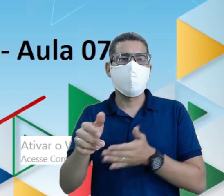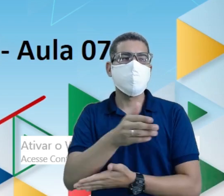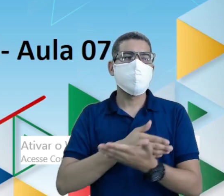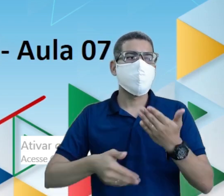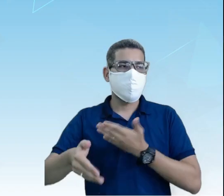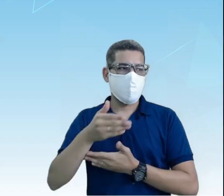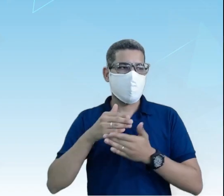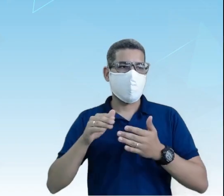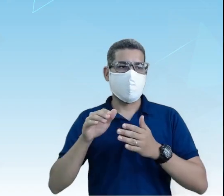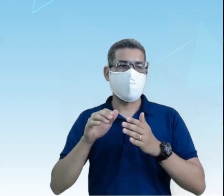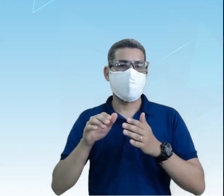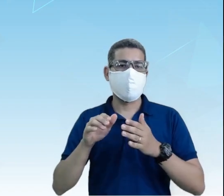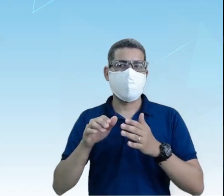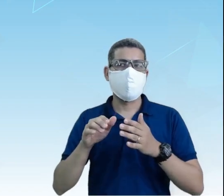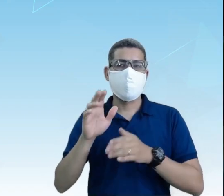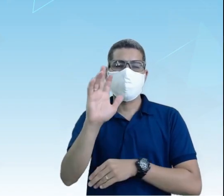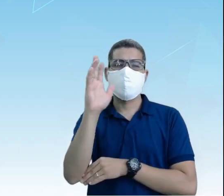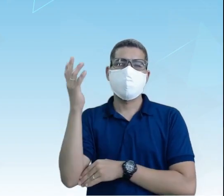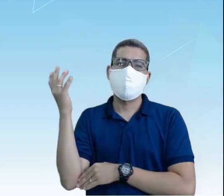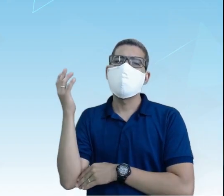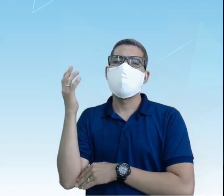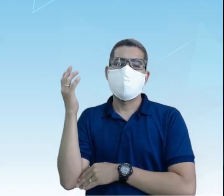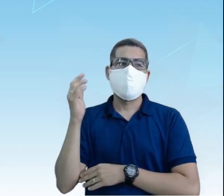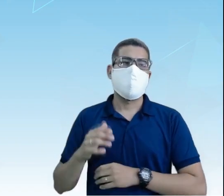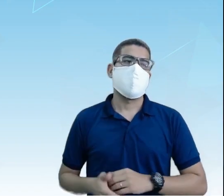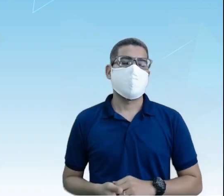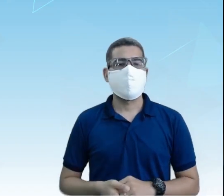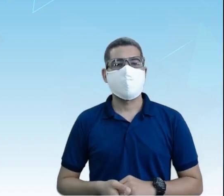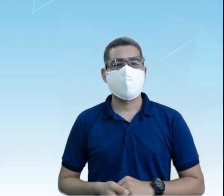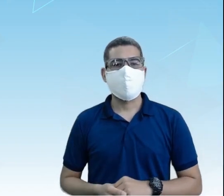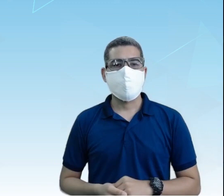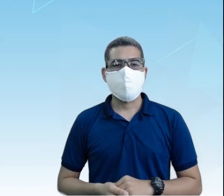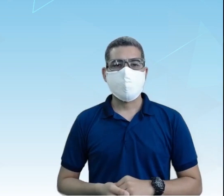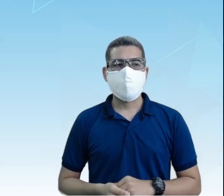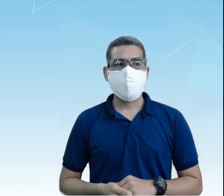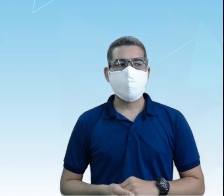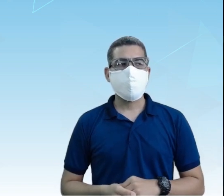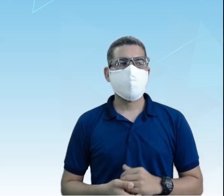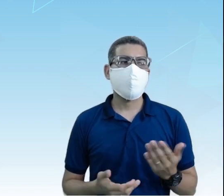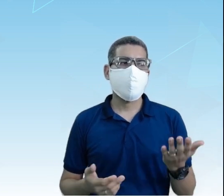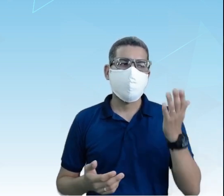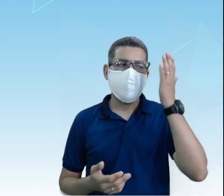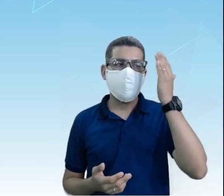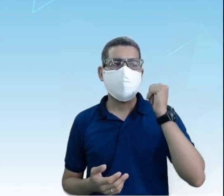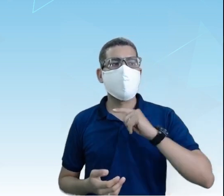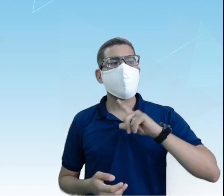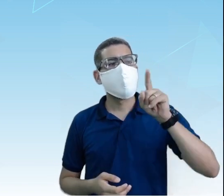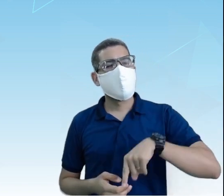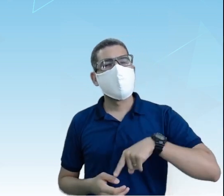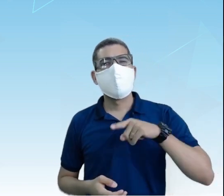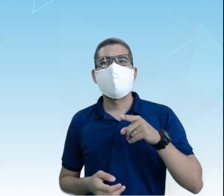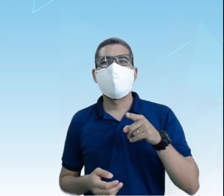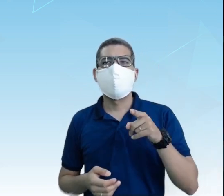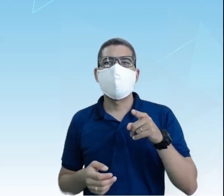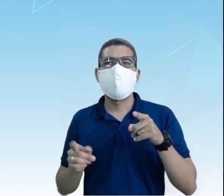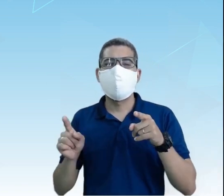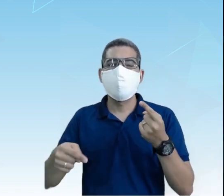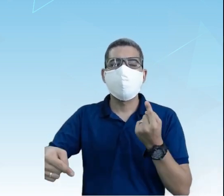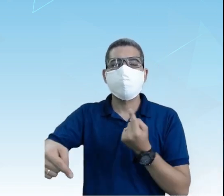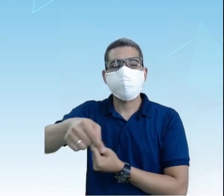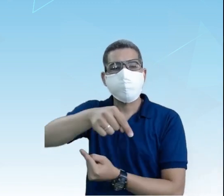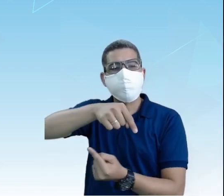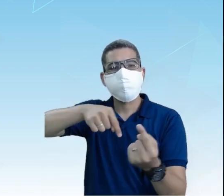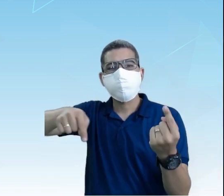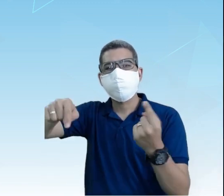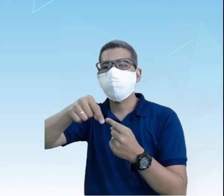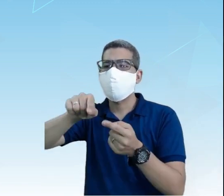relações ecológicas. Quando se fala das relações ecológicas, eu posso dizer que são justamente as interações